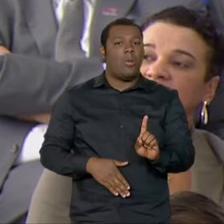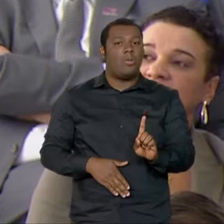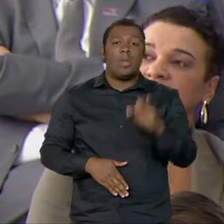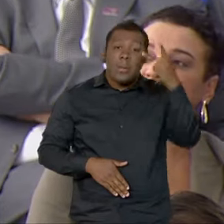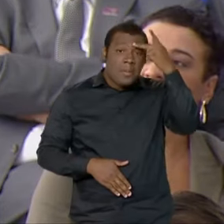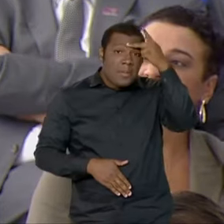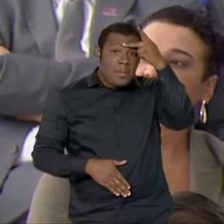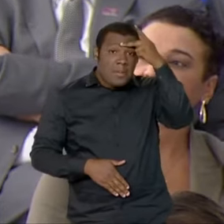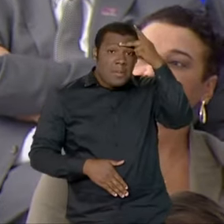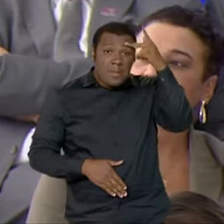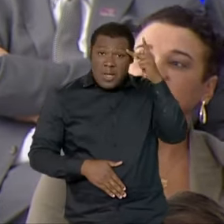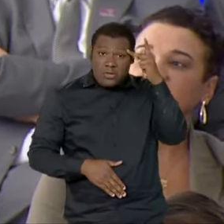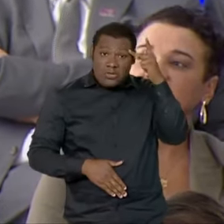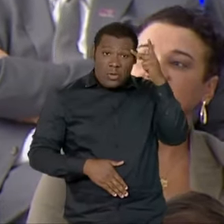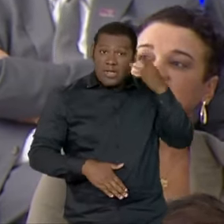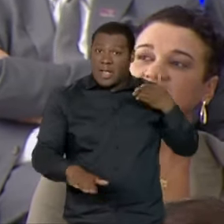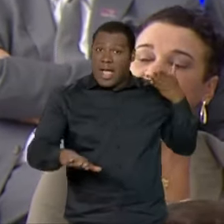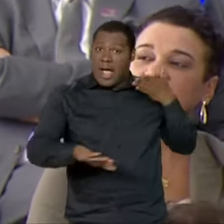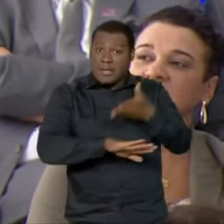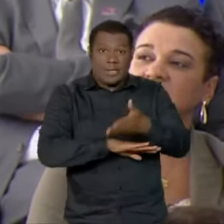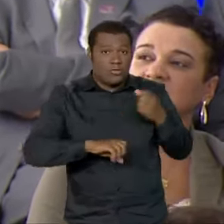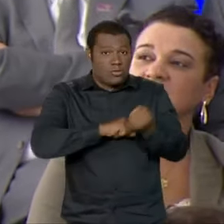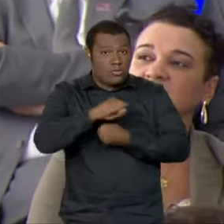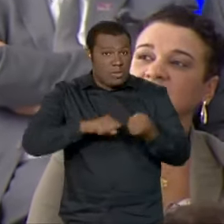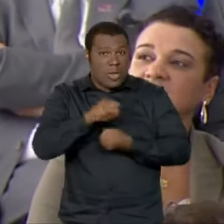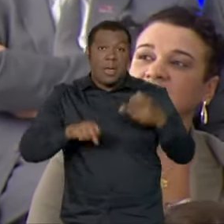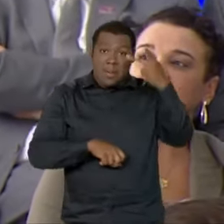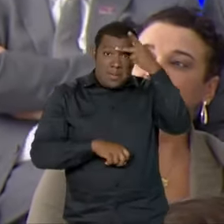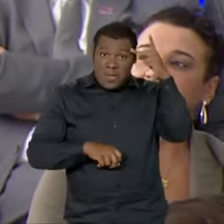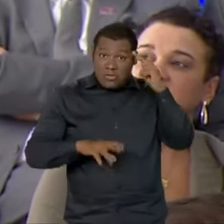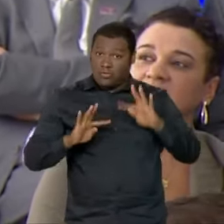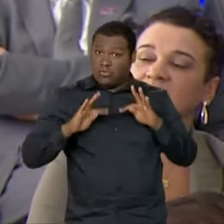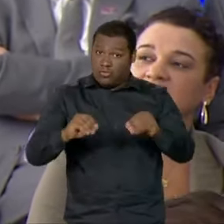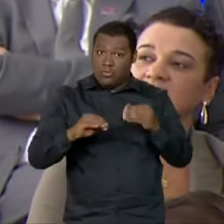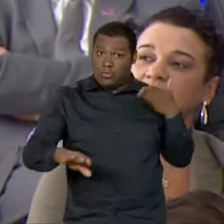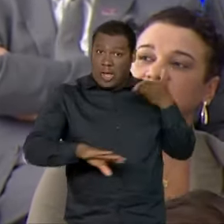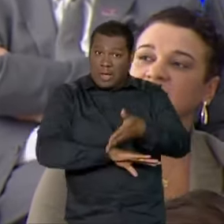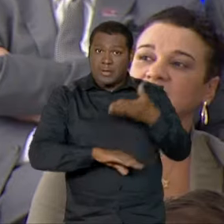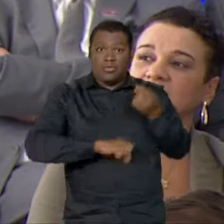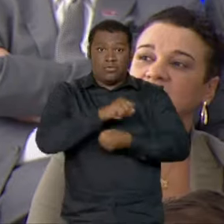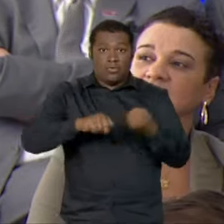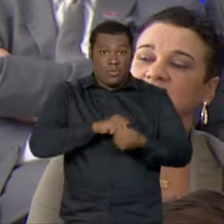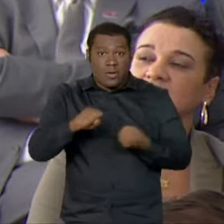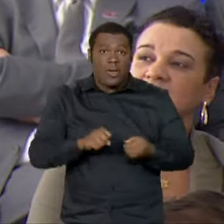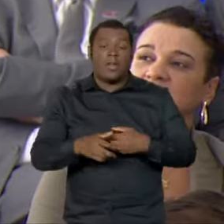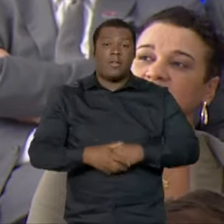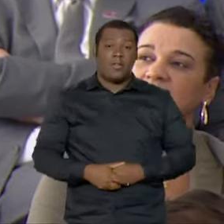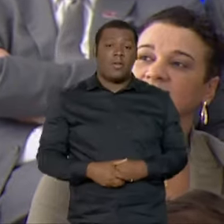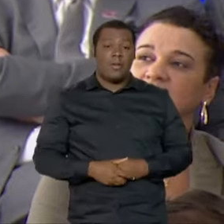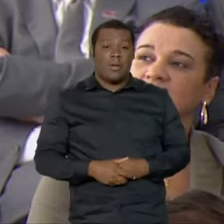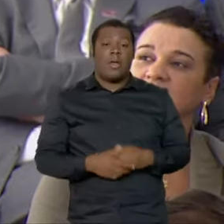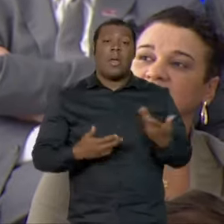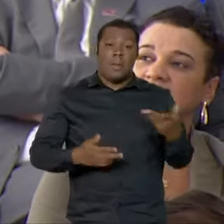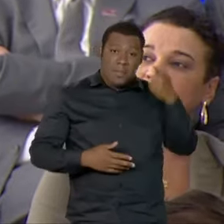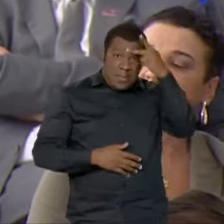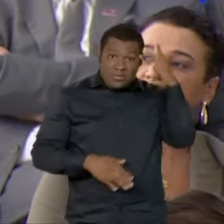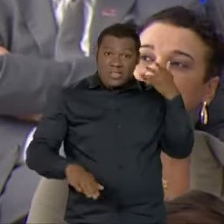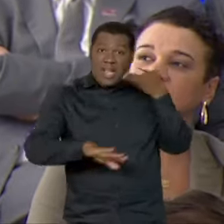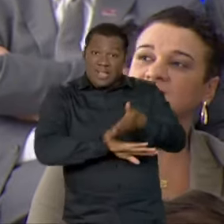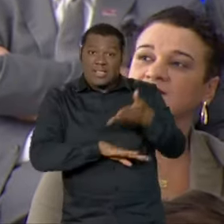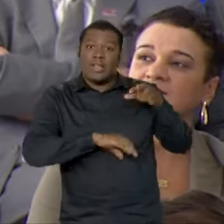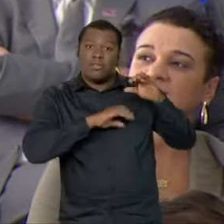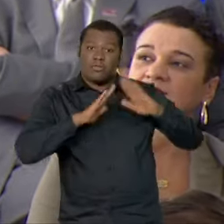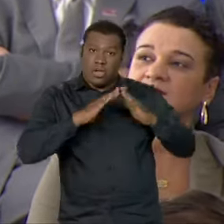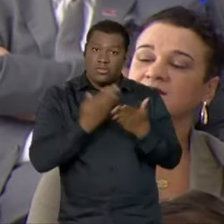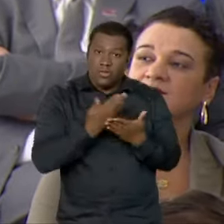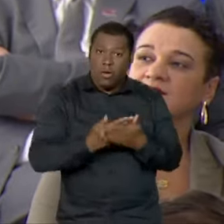média sustentável, que tenha um padrão de vida digno, decente, com escola, com cultura, com salário,